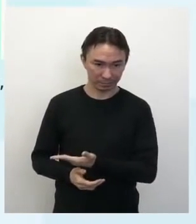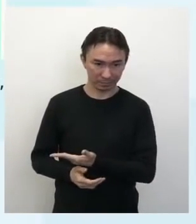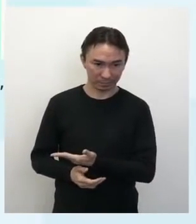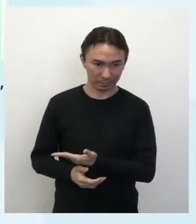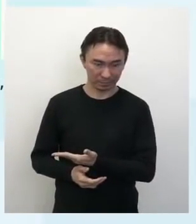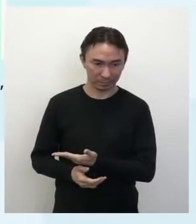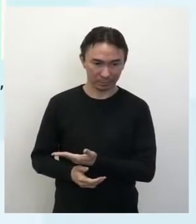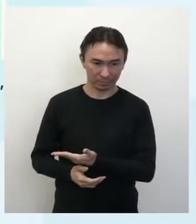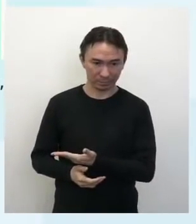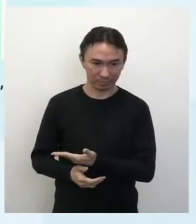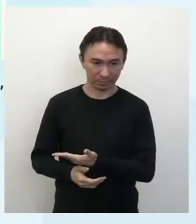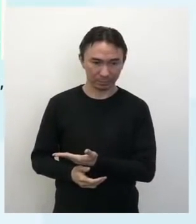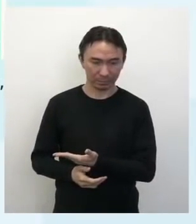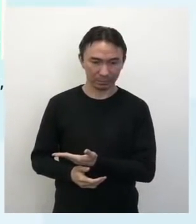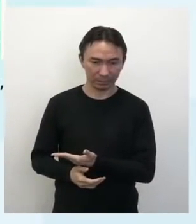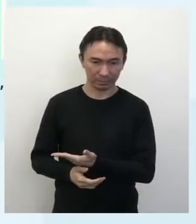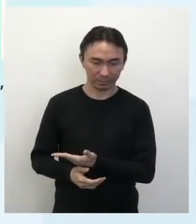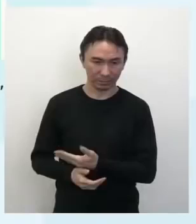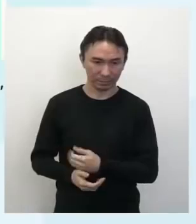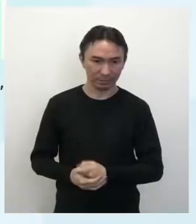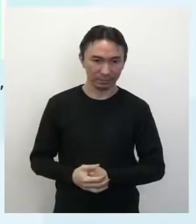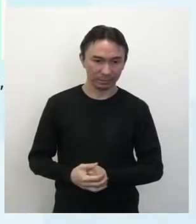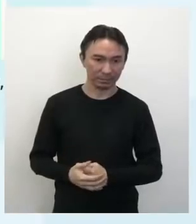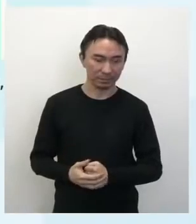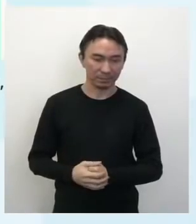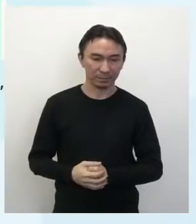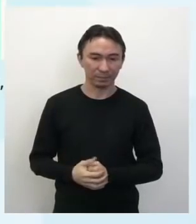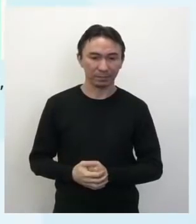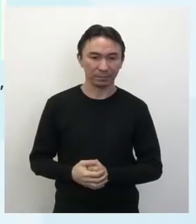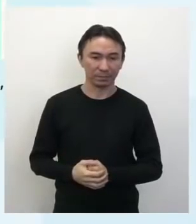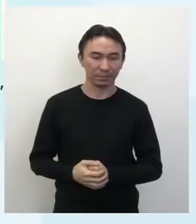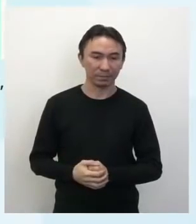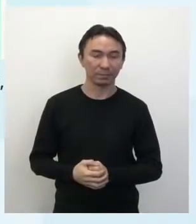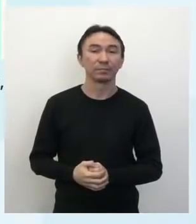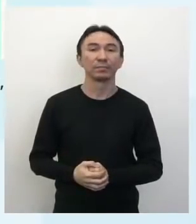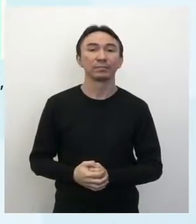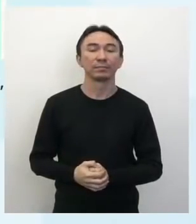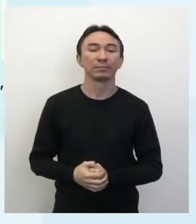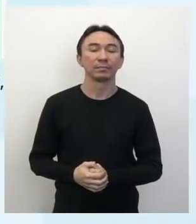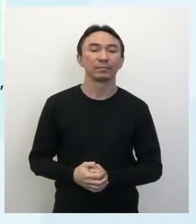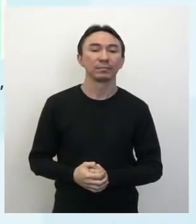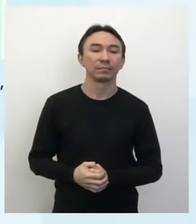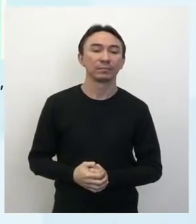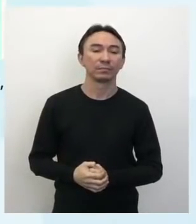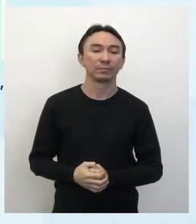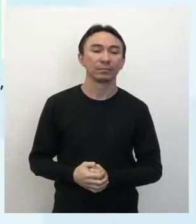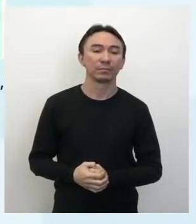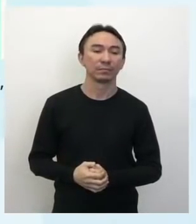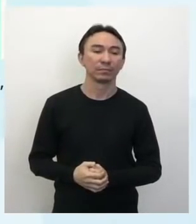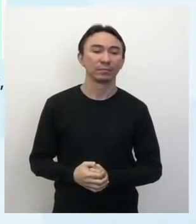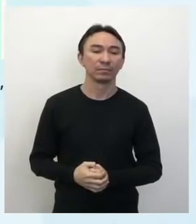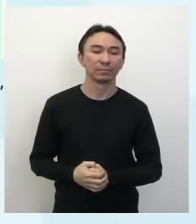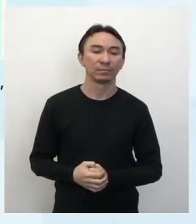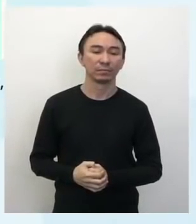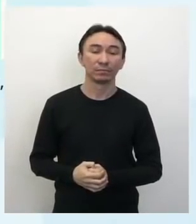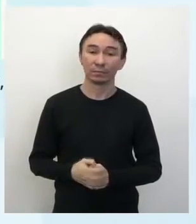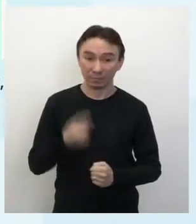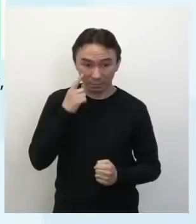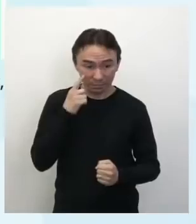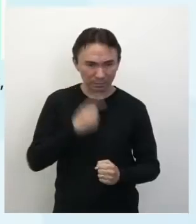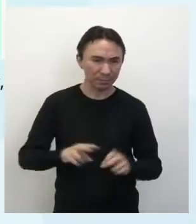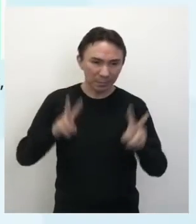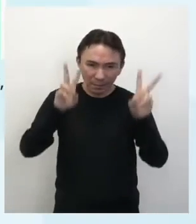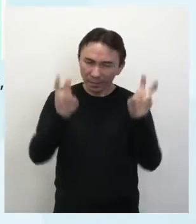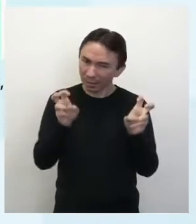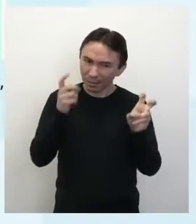titles, layout and other information in the text, where do you think it can be found? Baseado nos títulos,